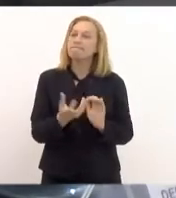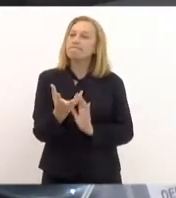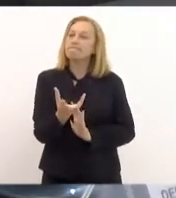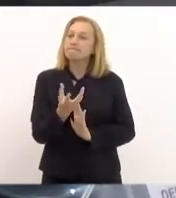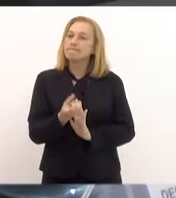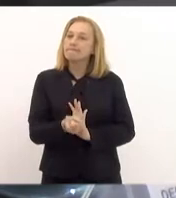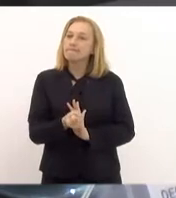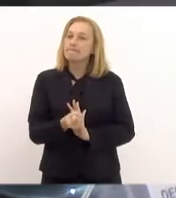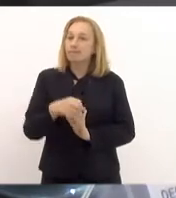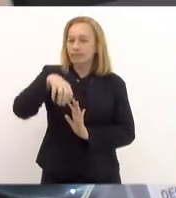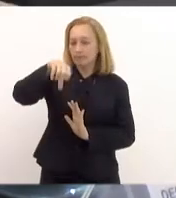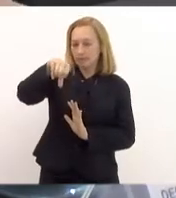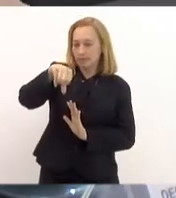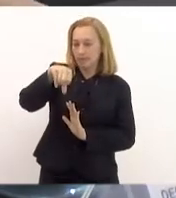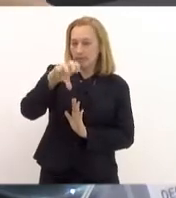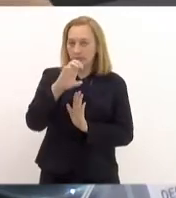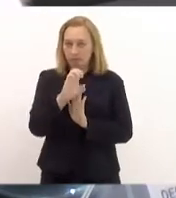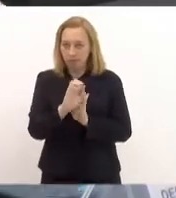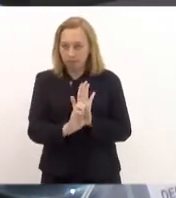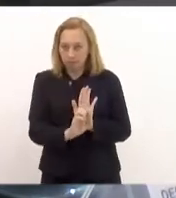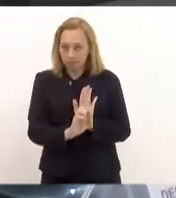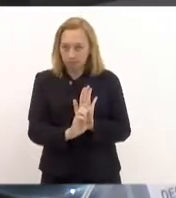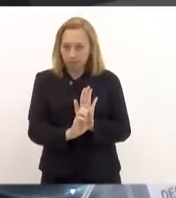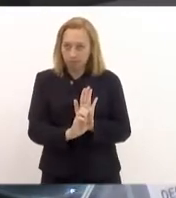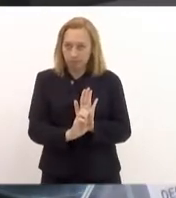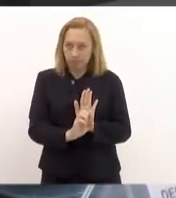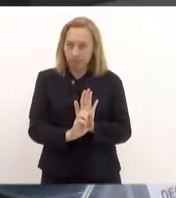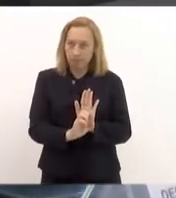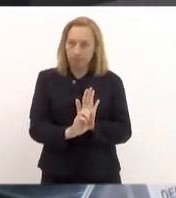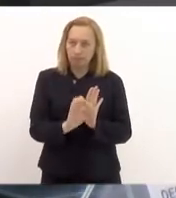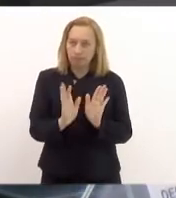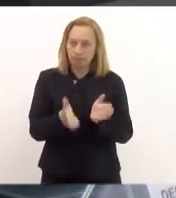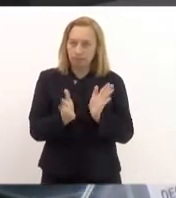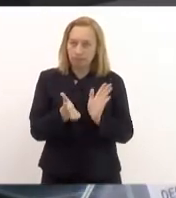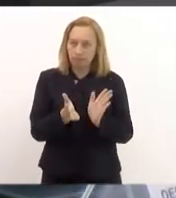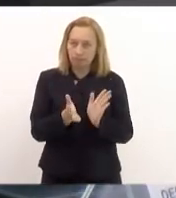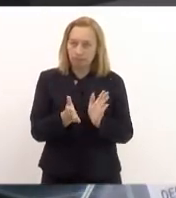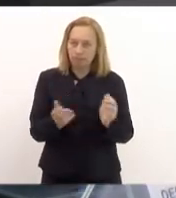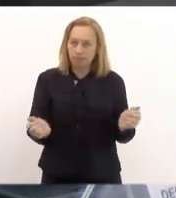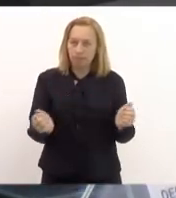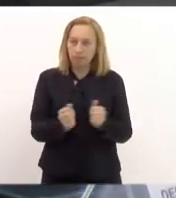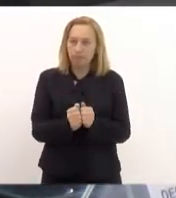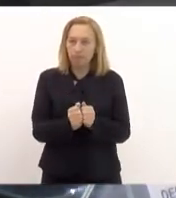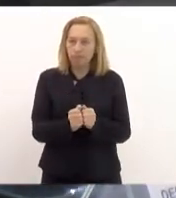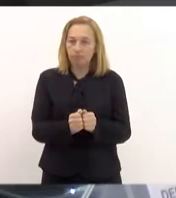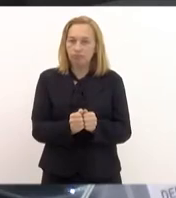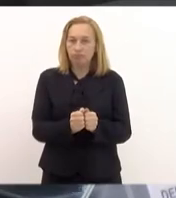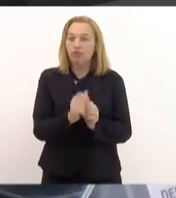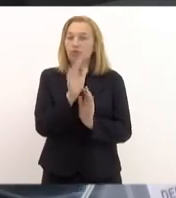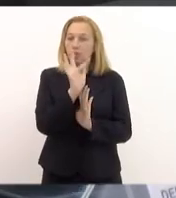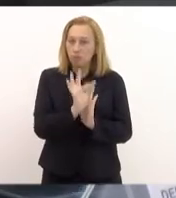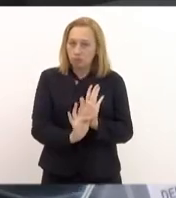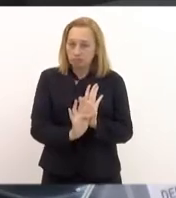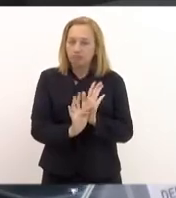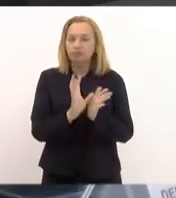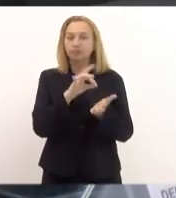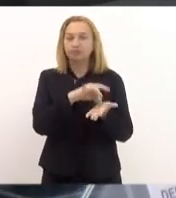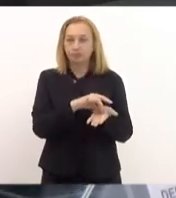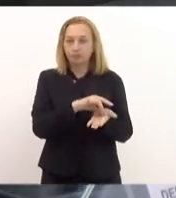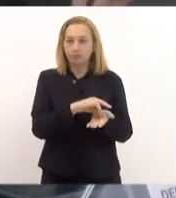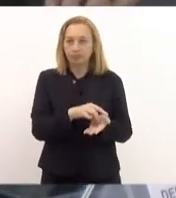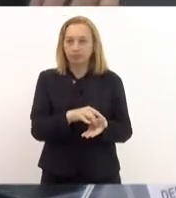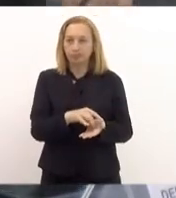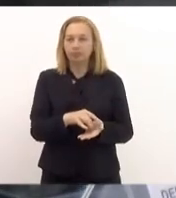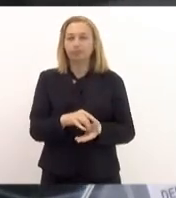recebeu 9 emendas, né, que participam agora da tramitação junto com o texto original do